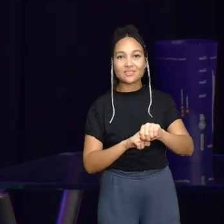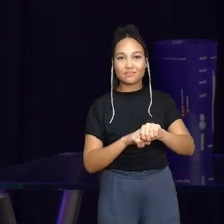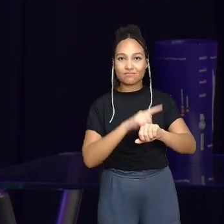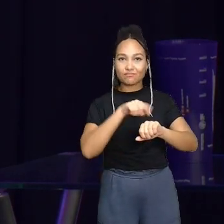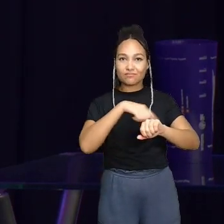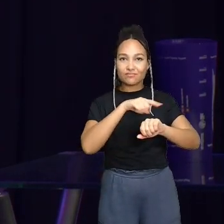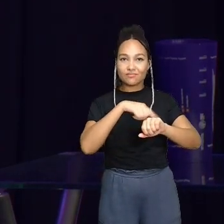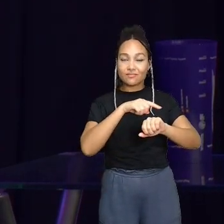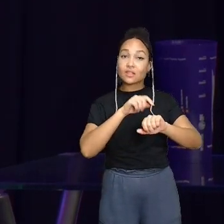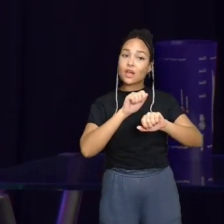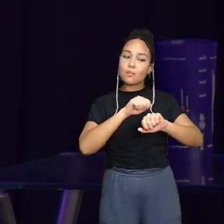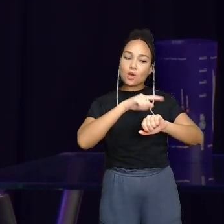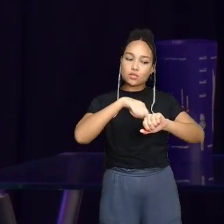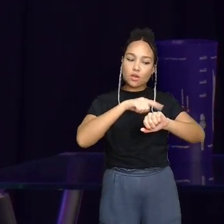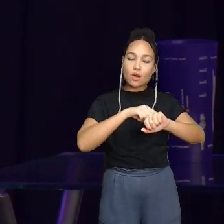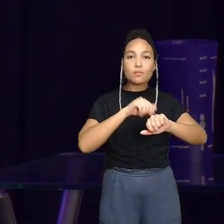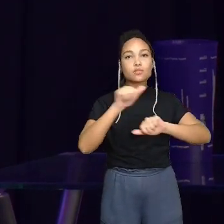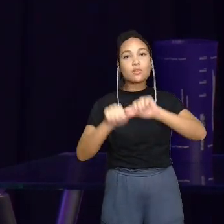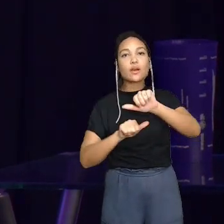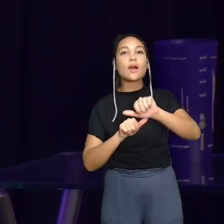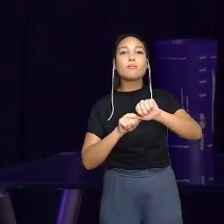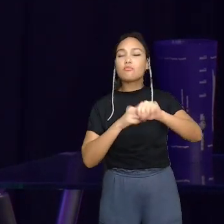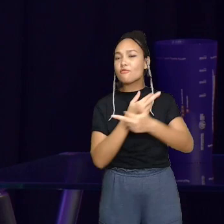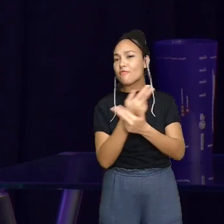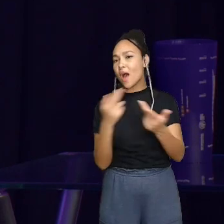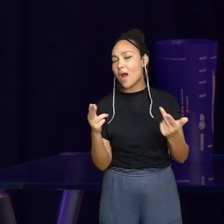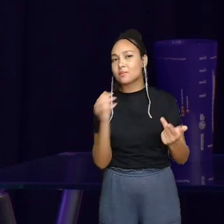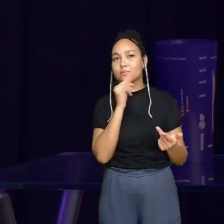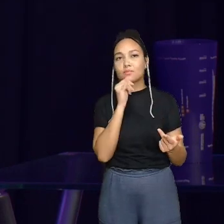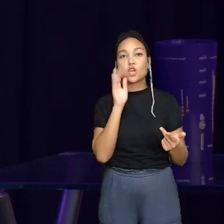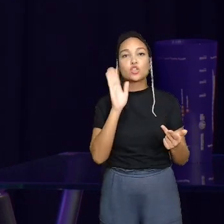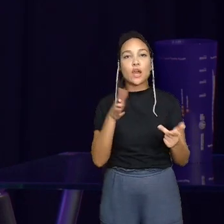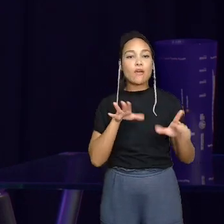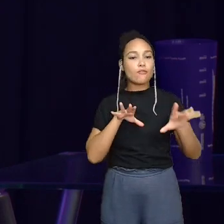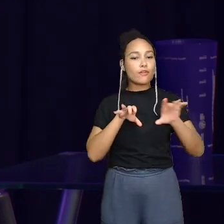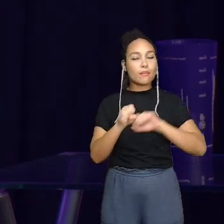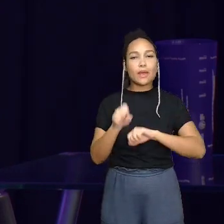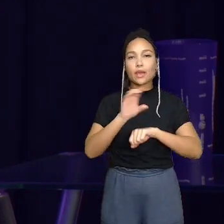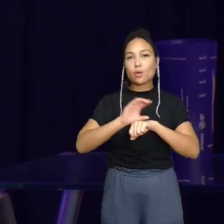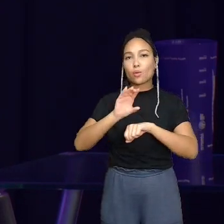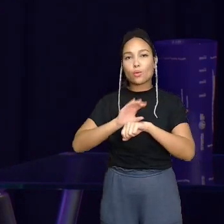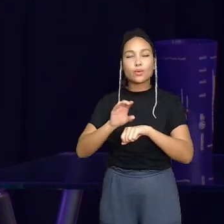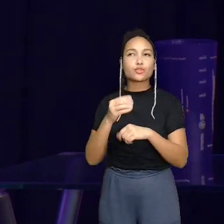posso trocar por outras coisas. Eu fiz formações de